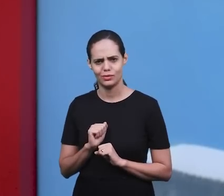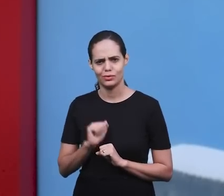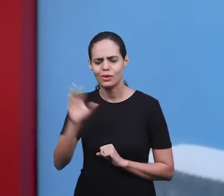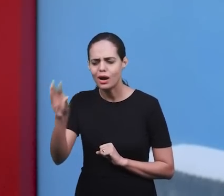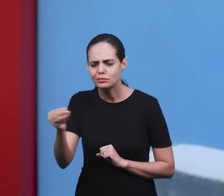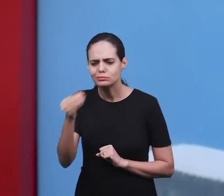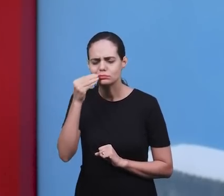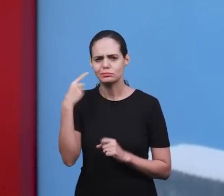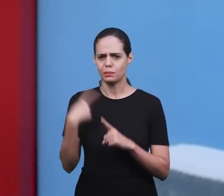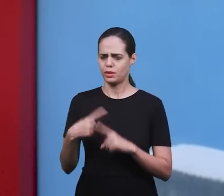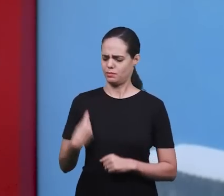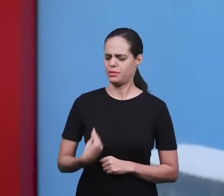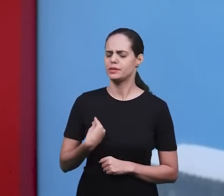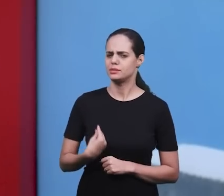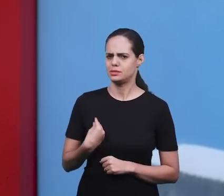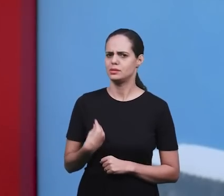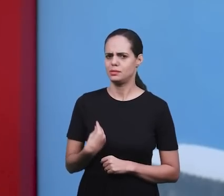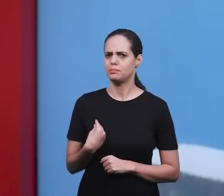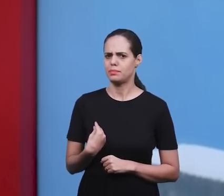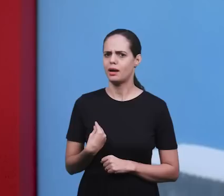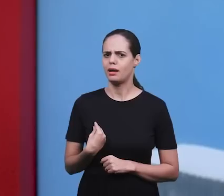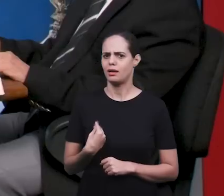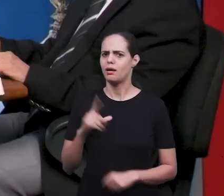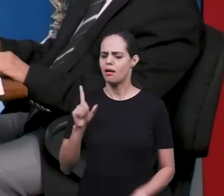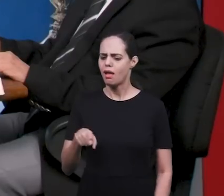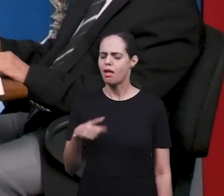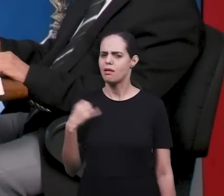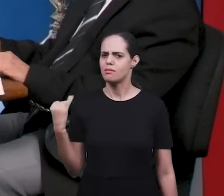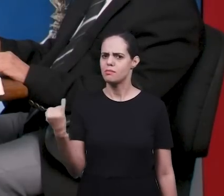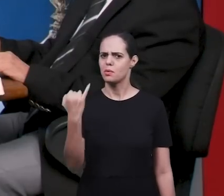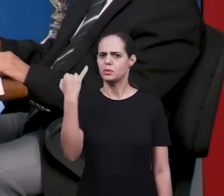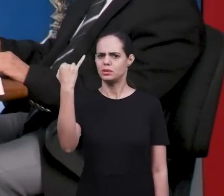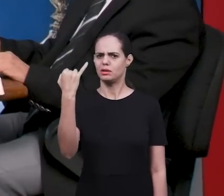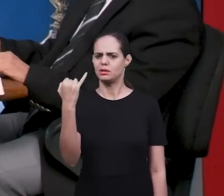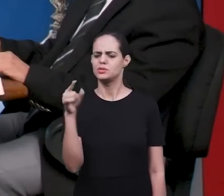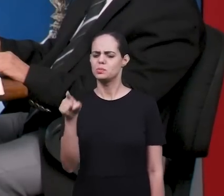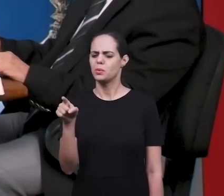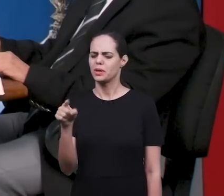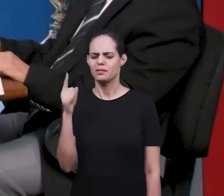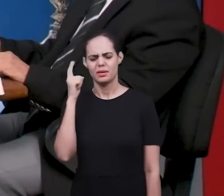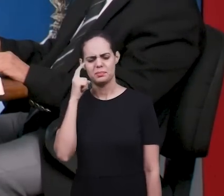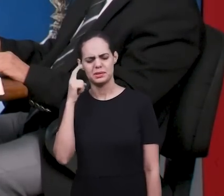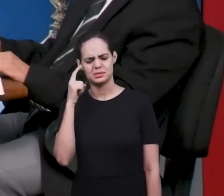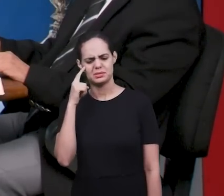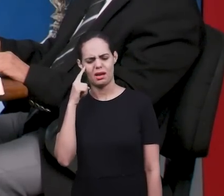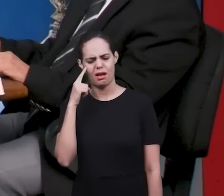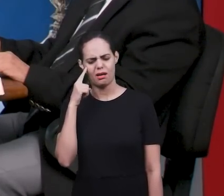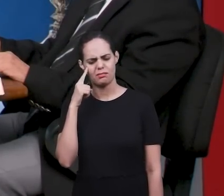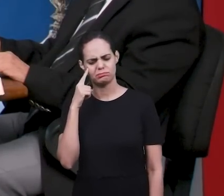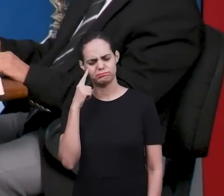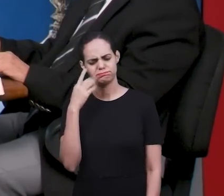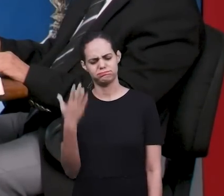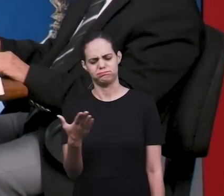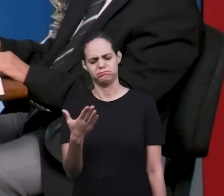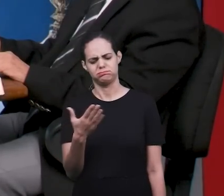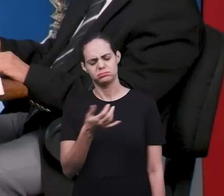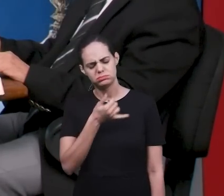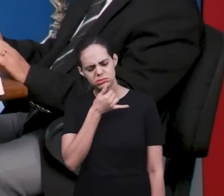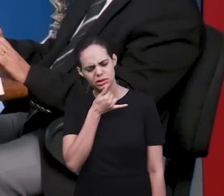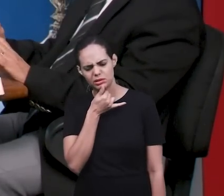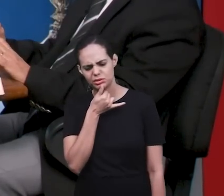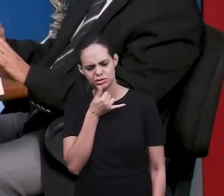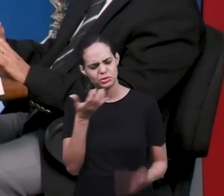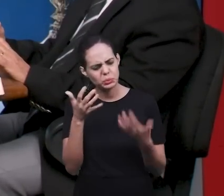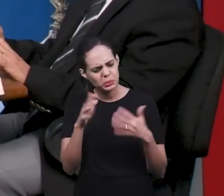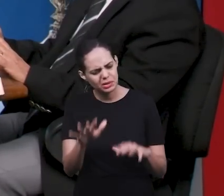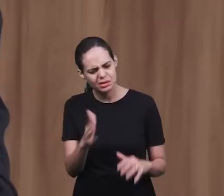quando você não participa, você pode estar até ofendendo. O equilíbrio é muito importante, Gilson. Né? Isso é maravilhoso. Isso é um